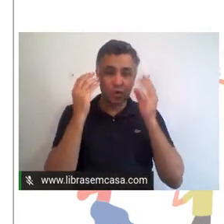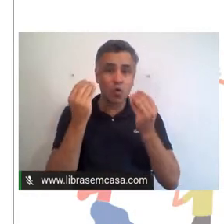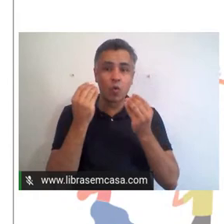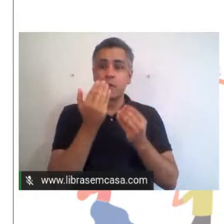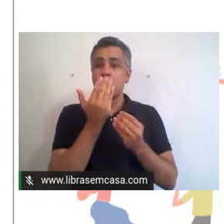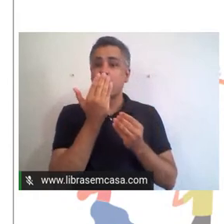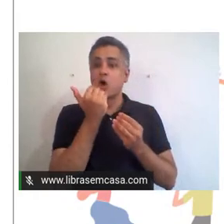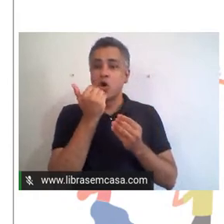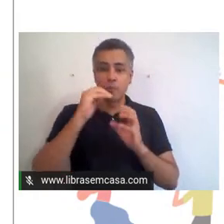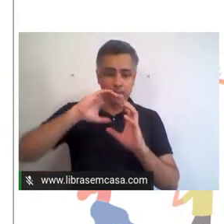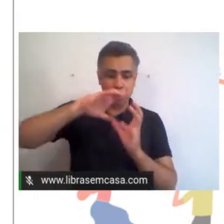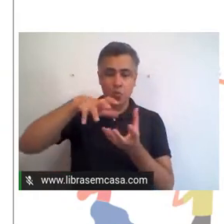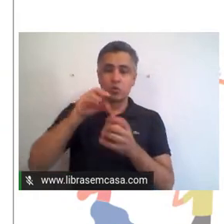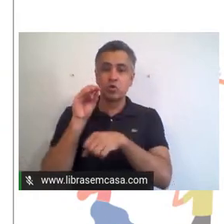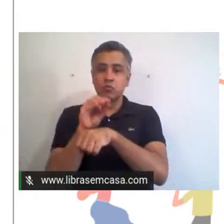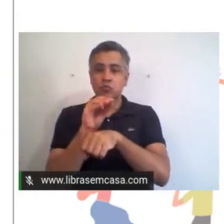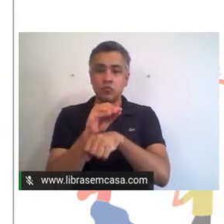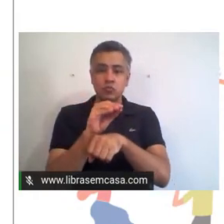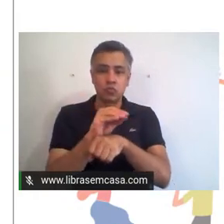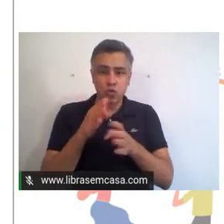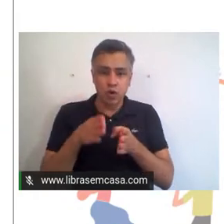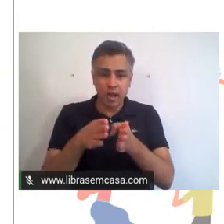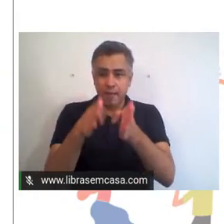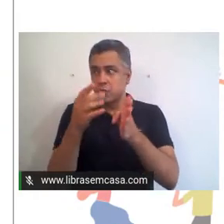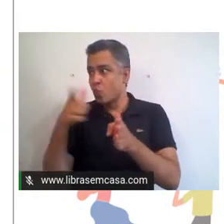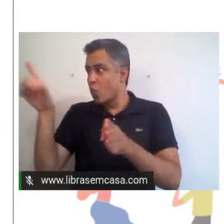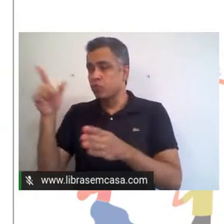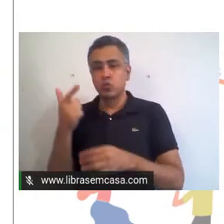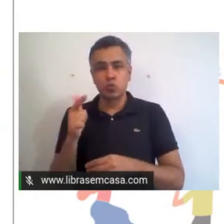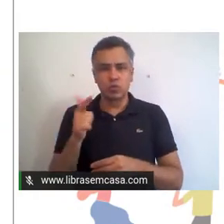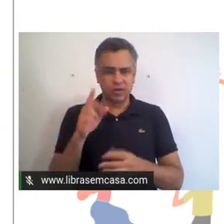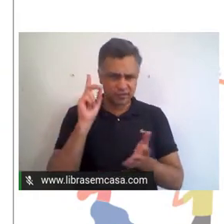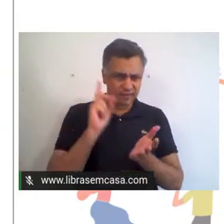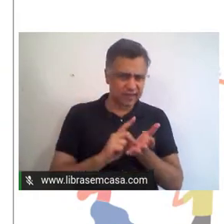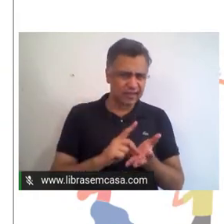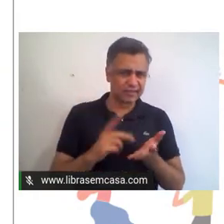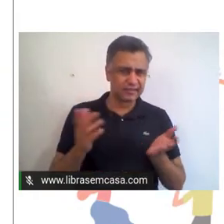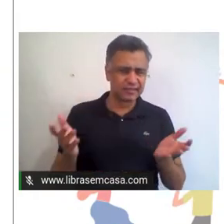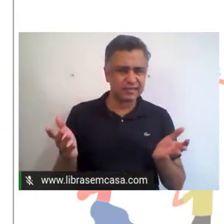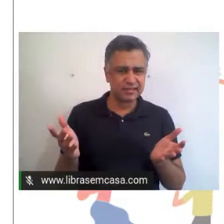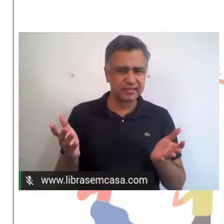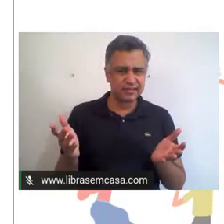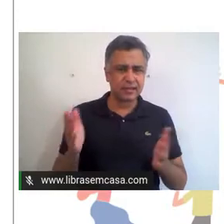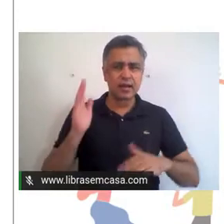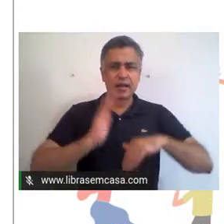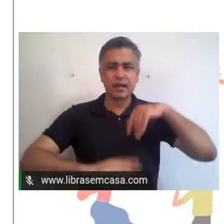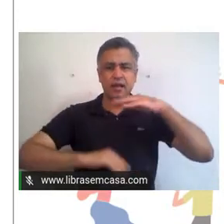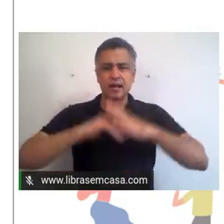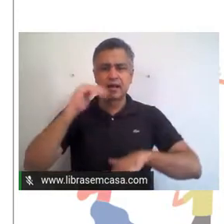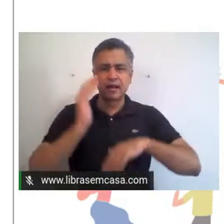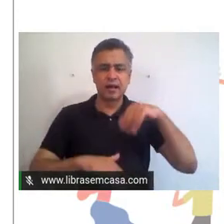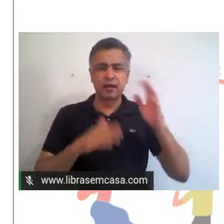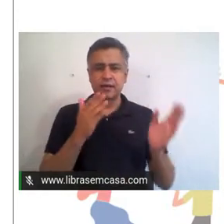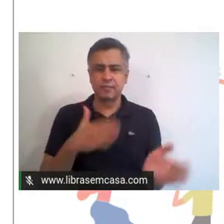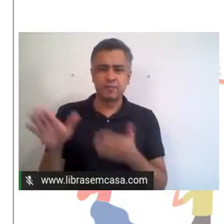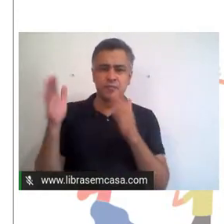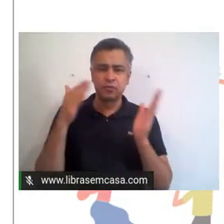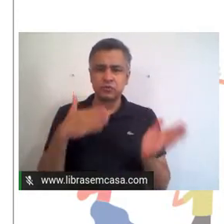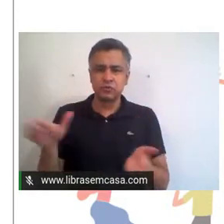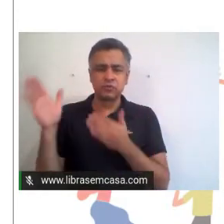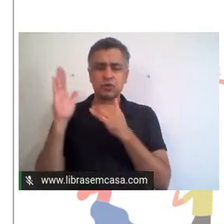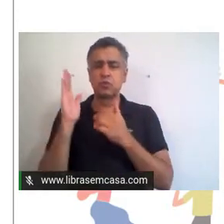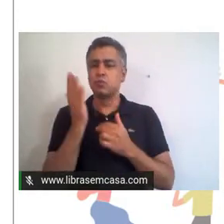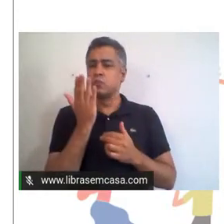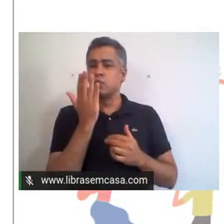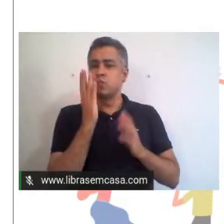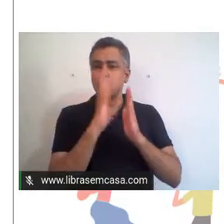não seja esse. Será que é verdade? Será que a capacidade de produção desse modelo,